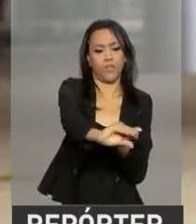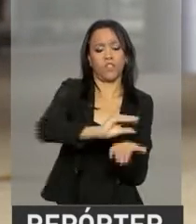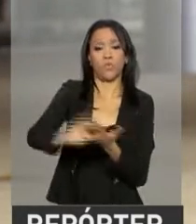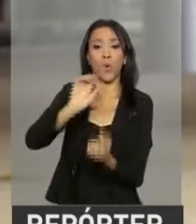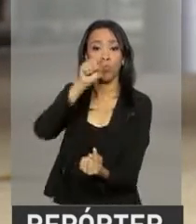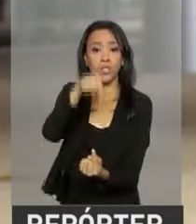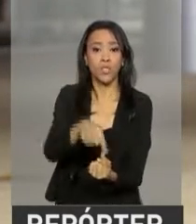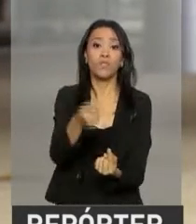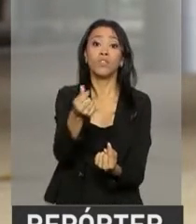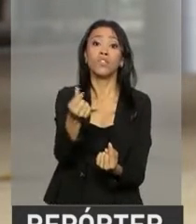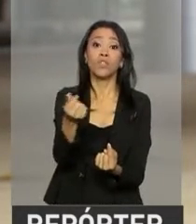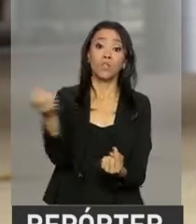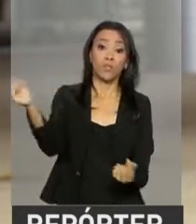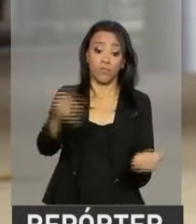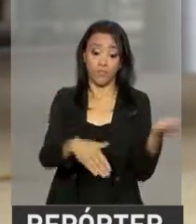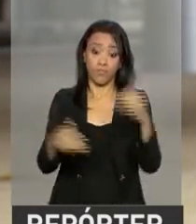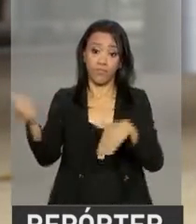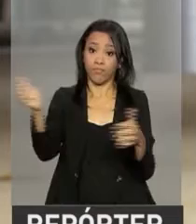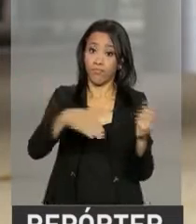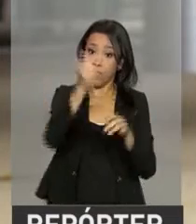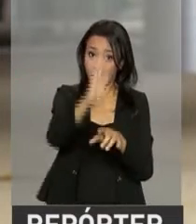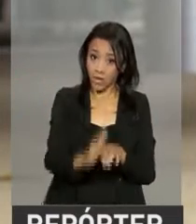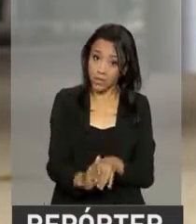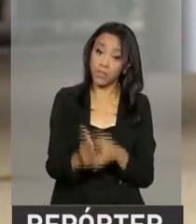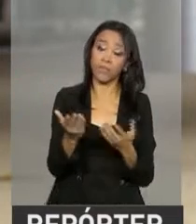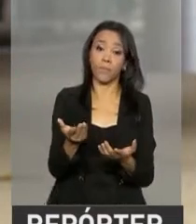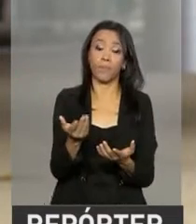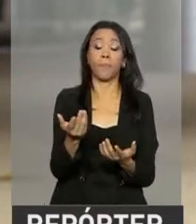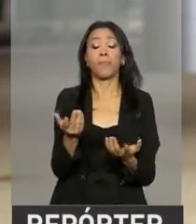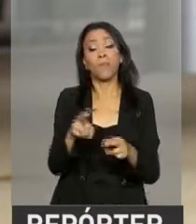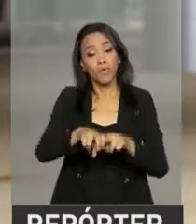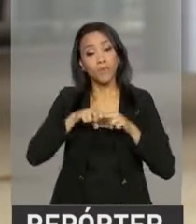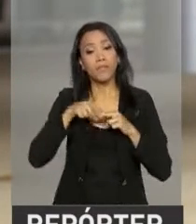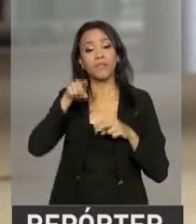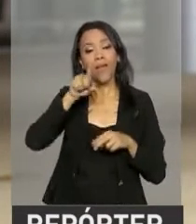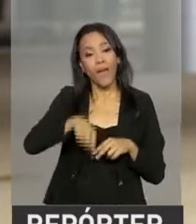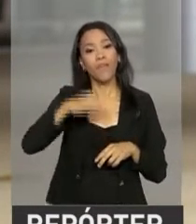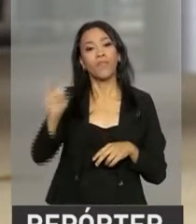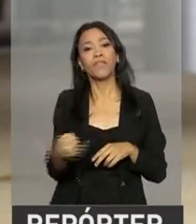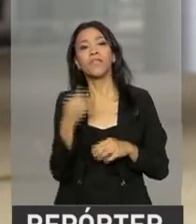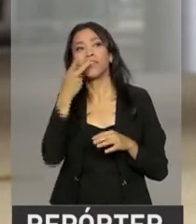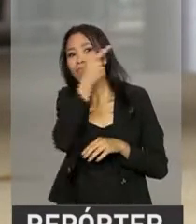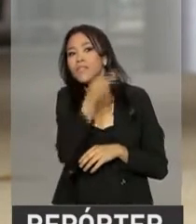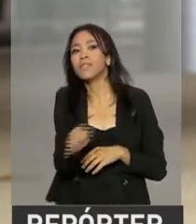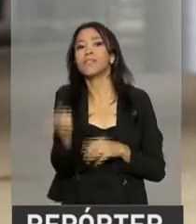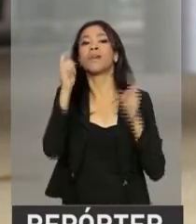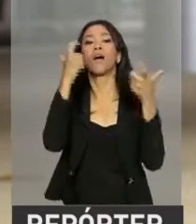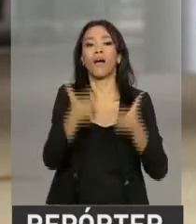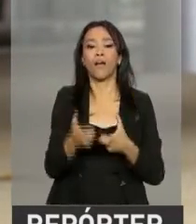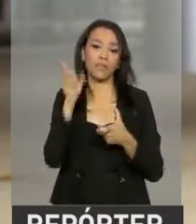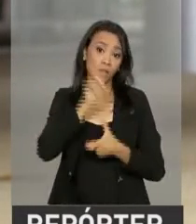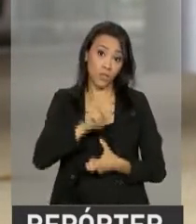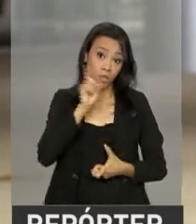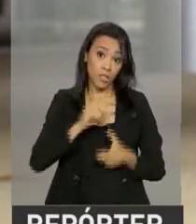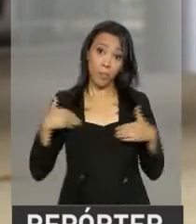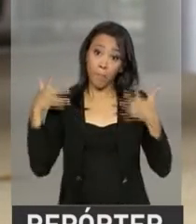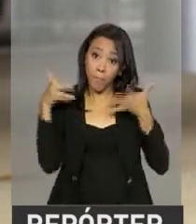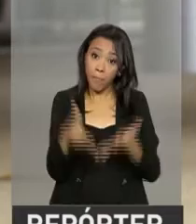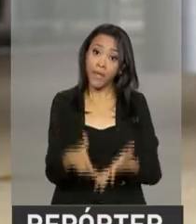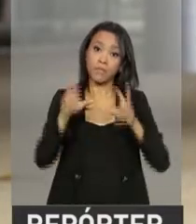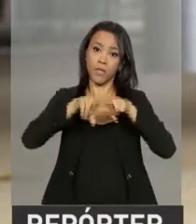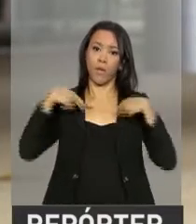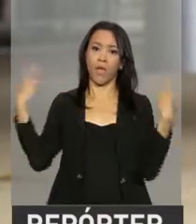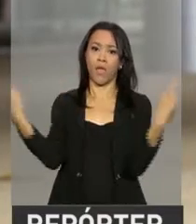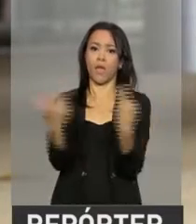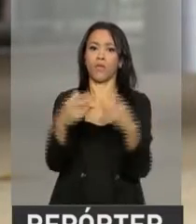investimentos estrangeiros para o país. Ele disse que justamente para isso ele está aproveitando a sua visita aos Estados Unidos para participar da Assembleia